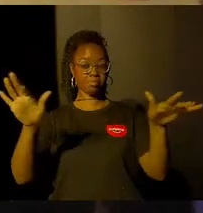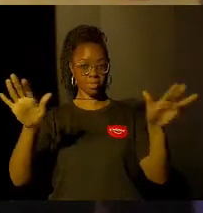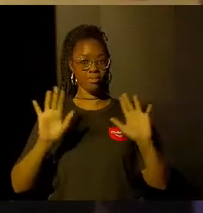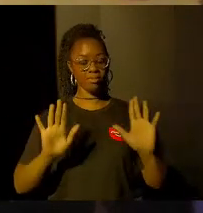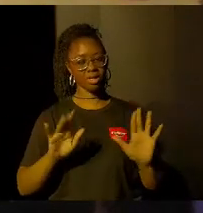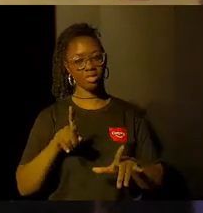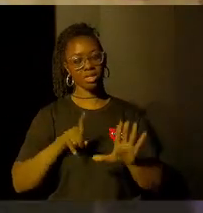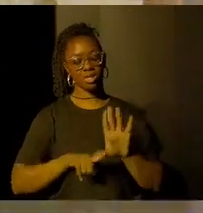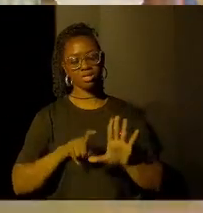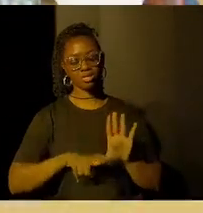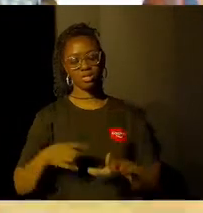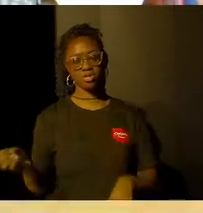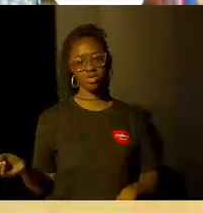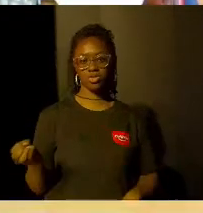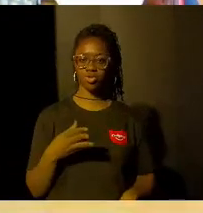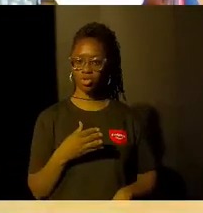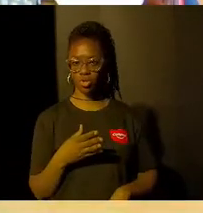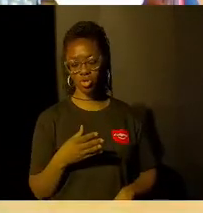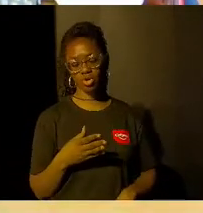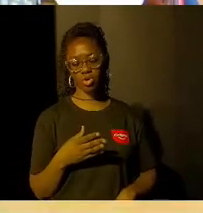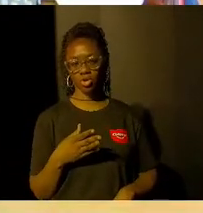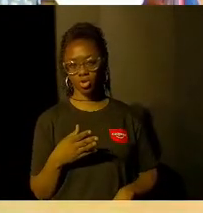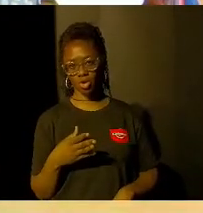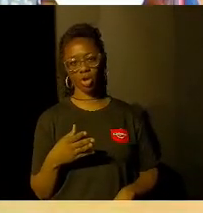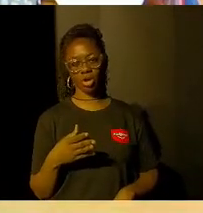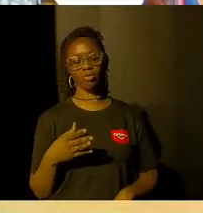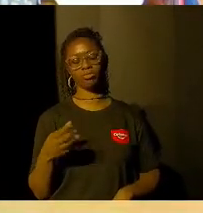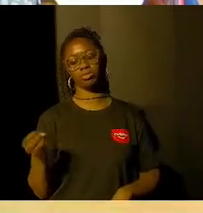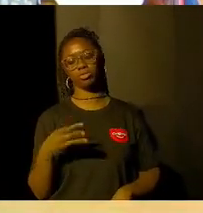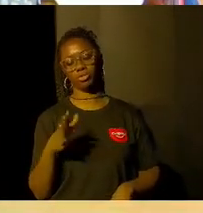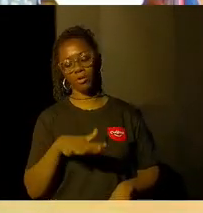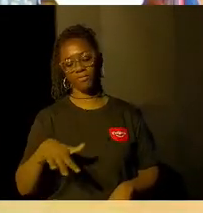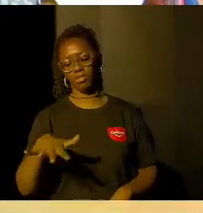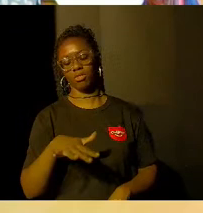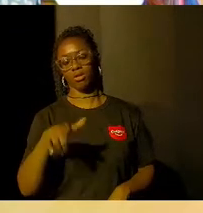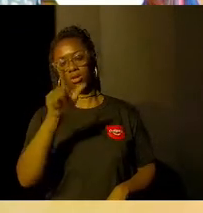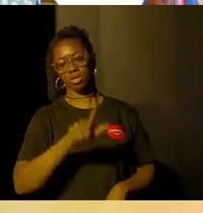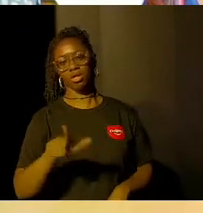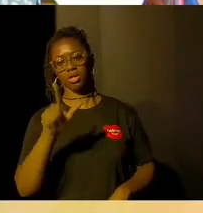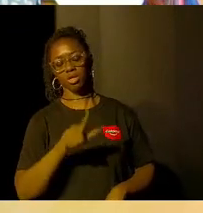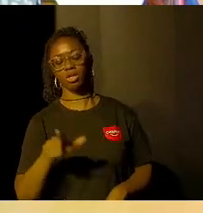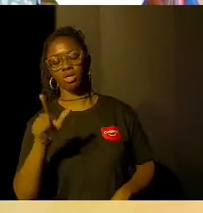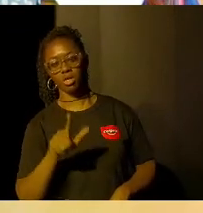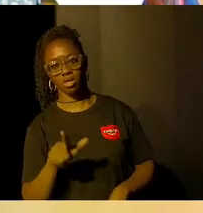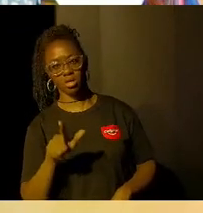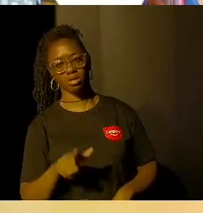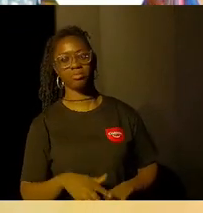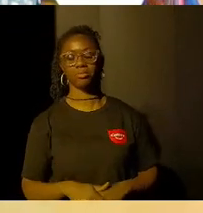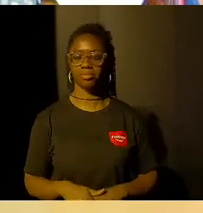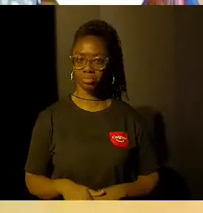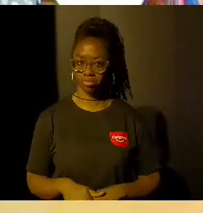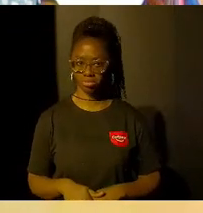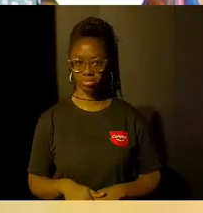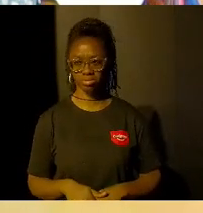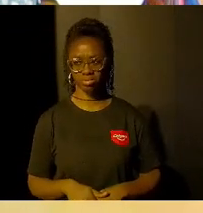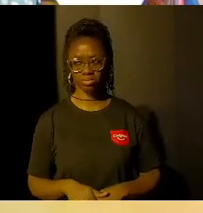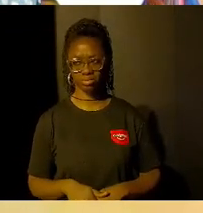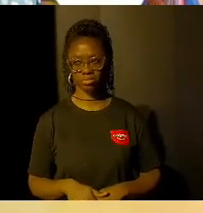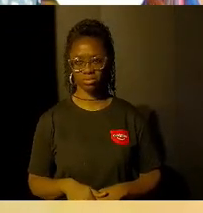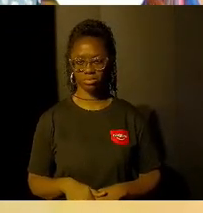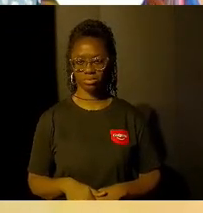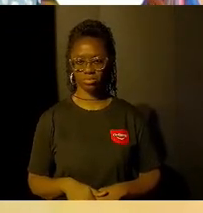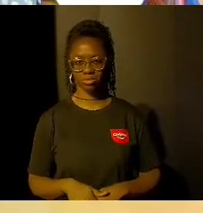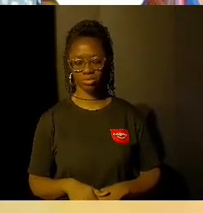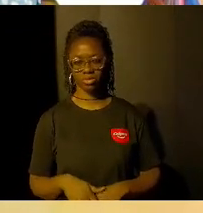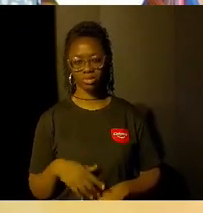não uma grande elevada produção literária porque nós temos que entender que é um é um muito jovem para isto Só